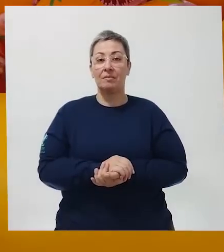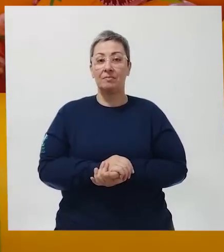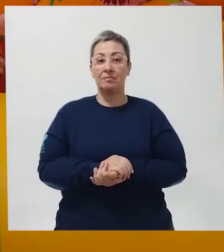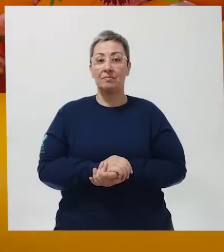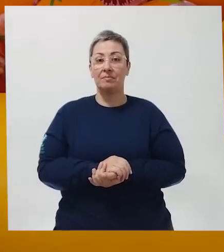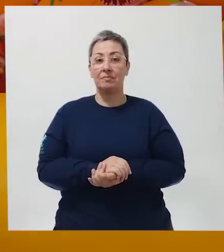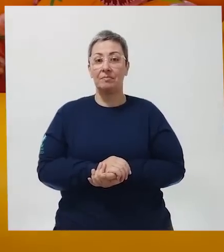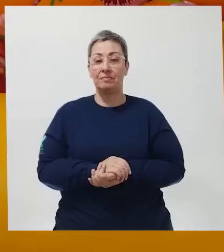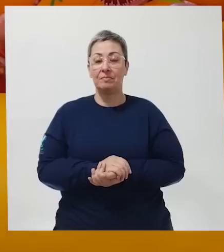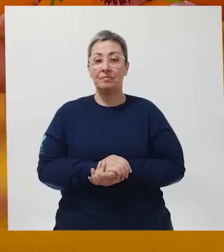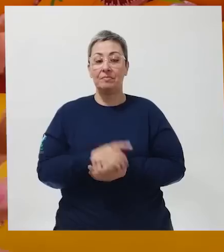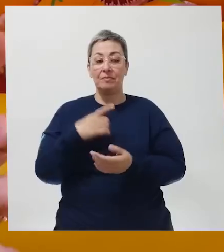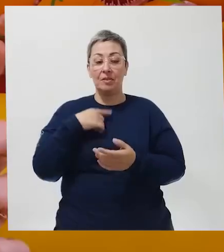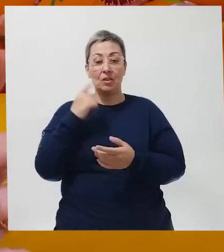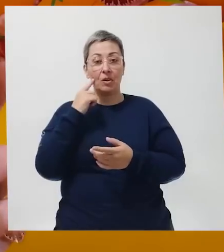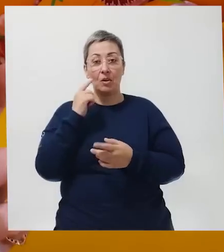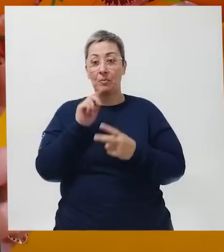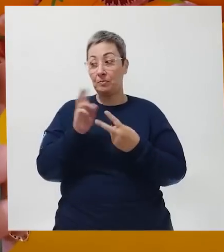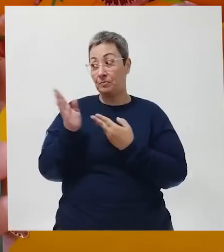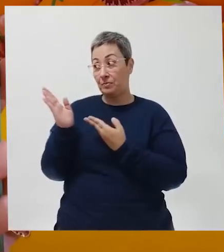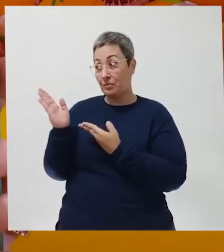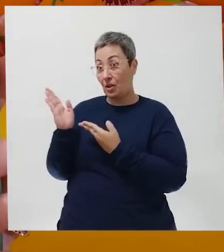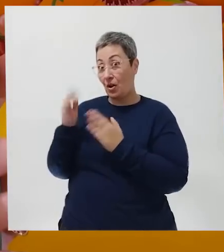Vamos começar a nossa leitura.